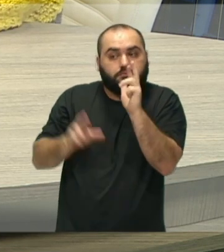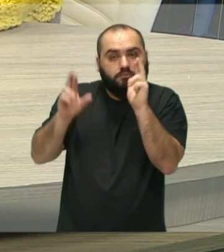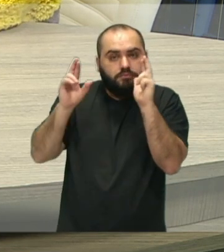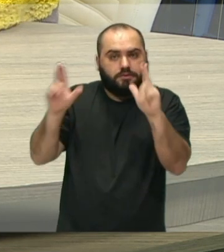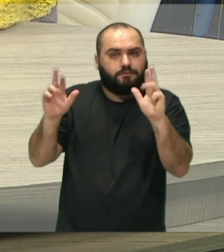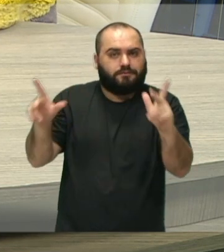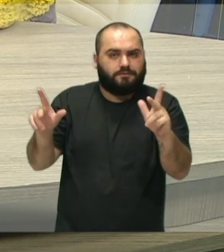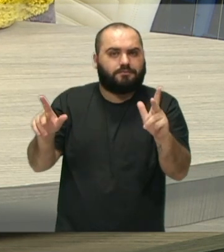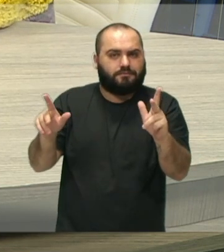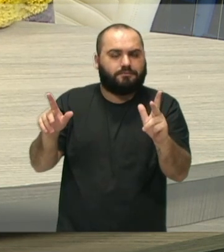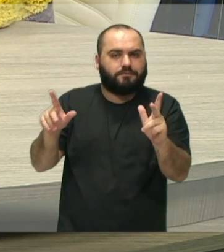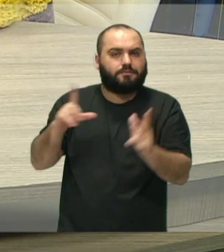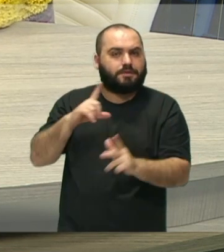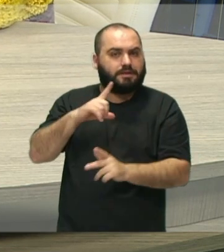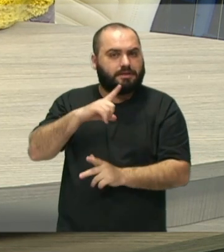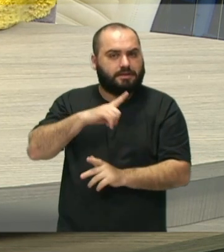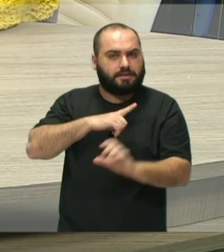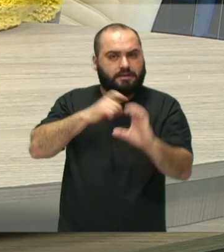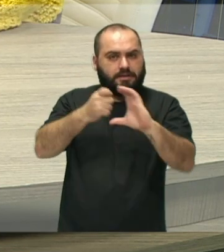tem